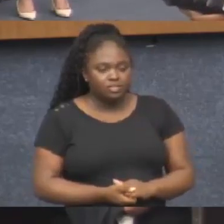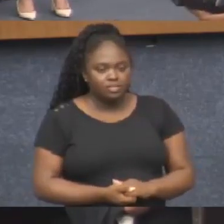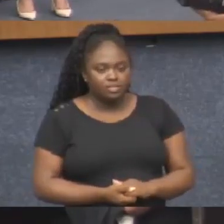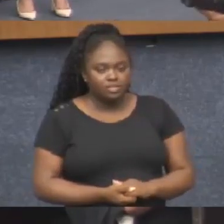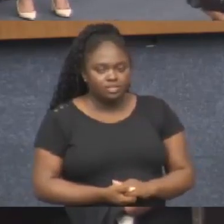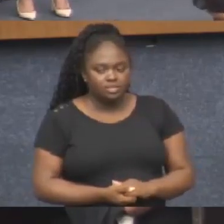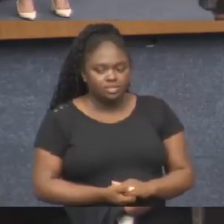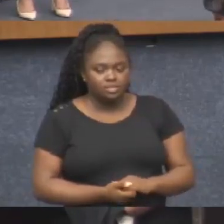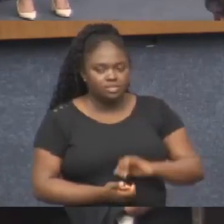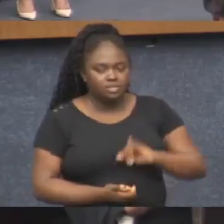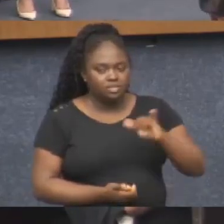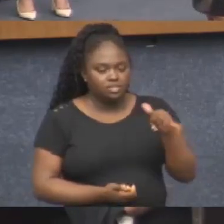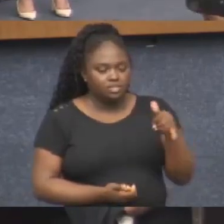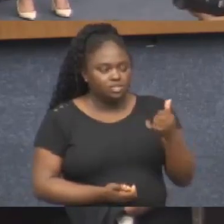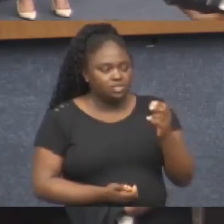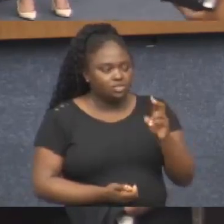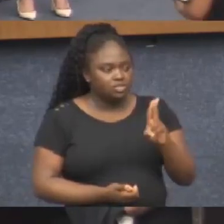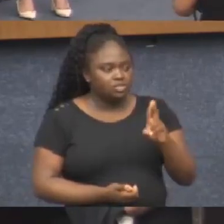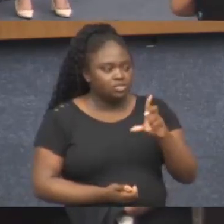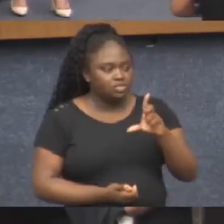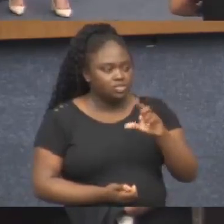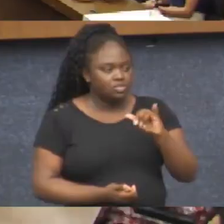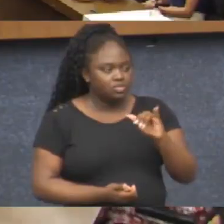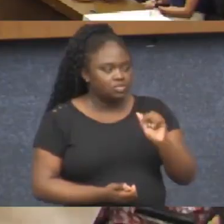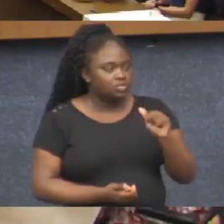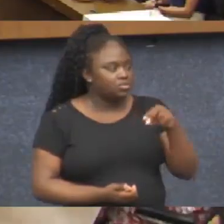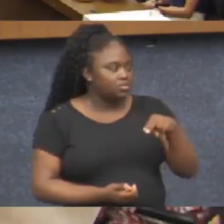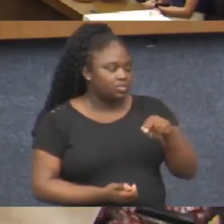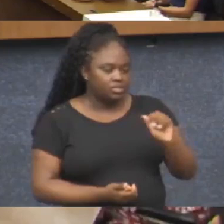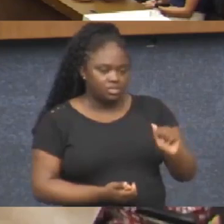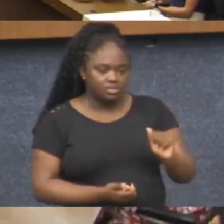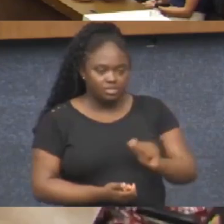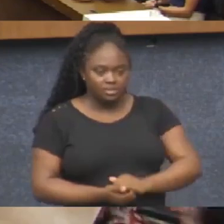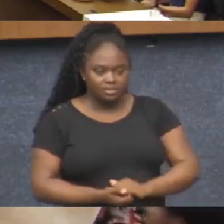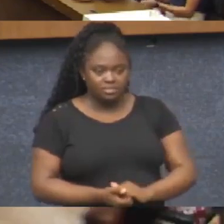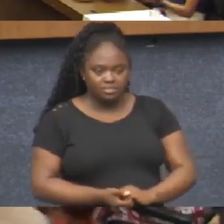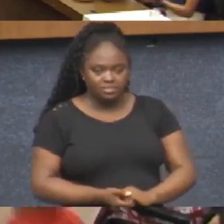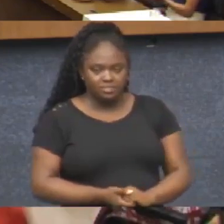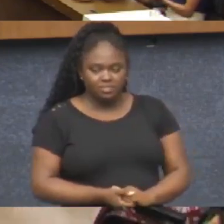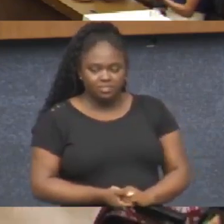e Juliana Dias Pereira dos Santos.